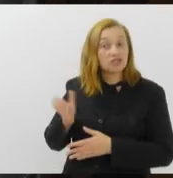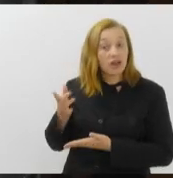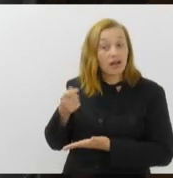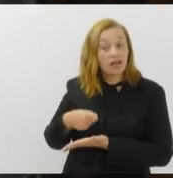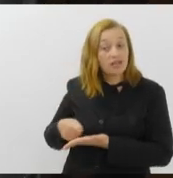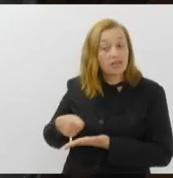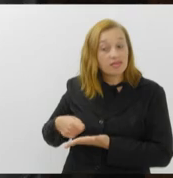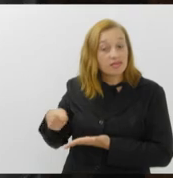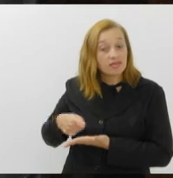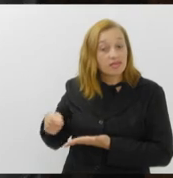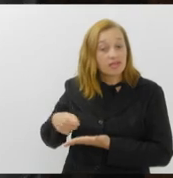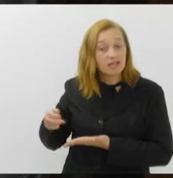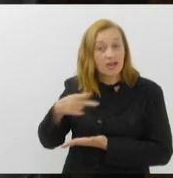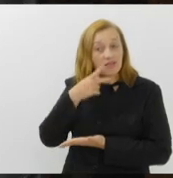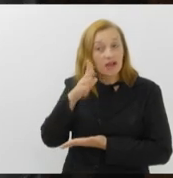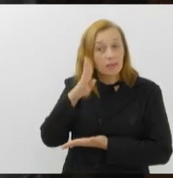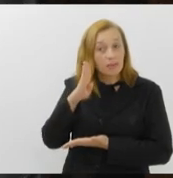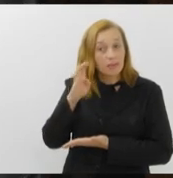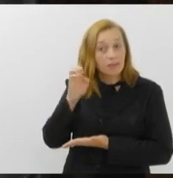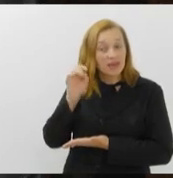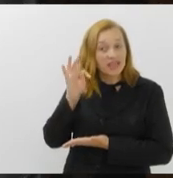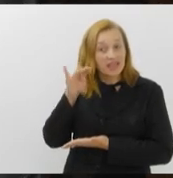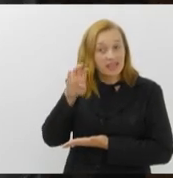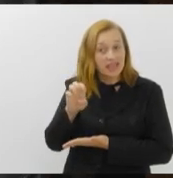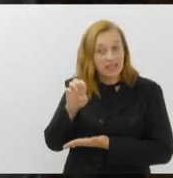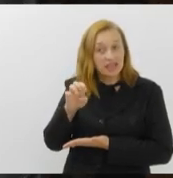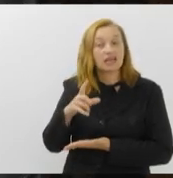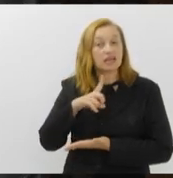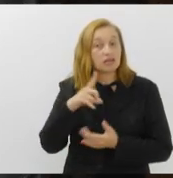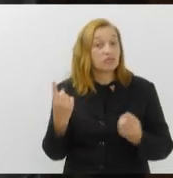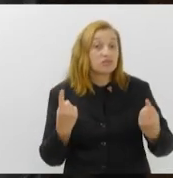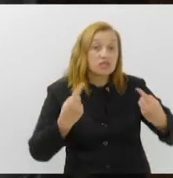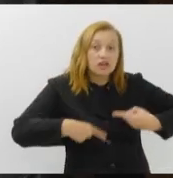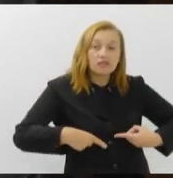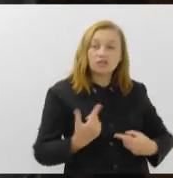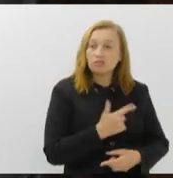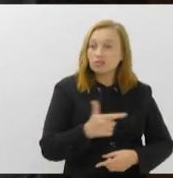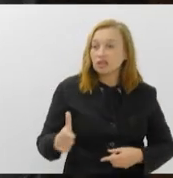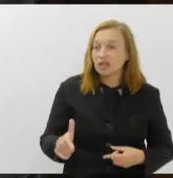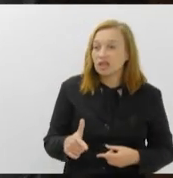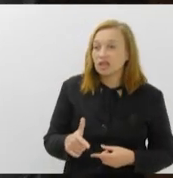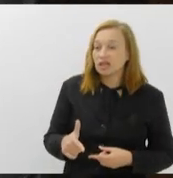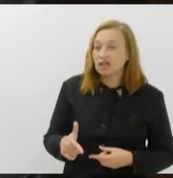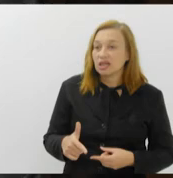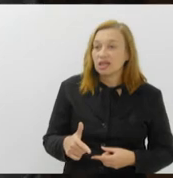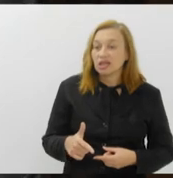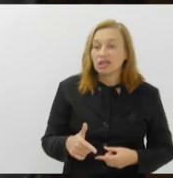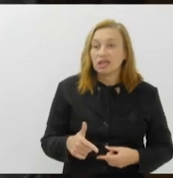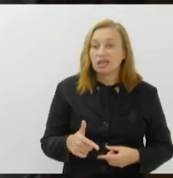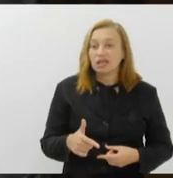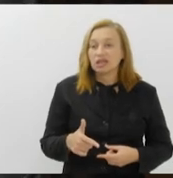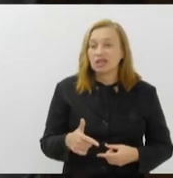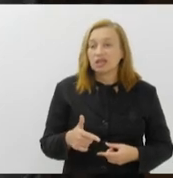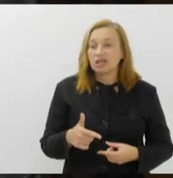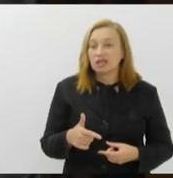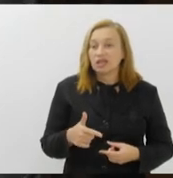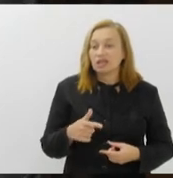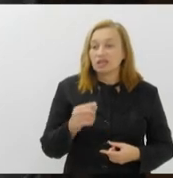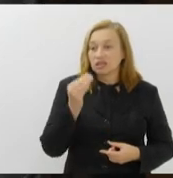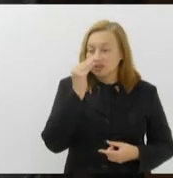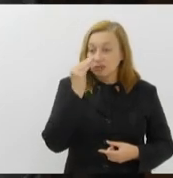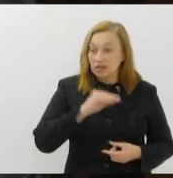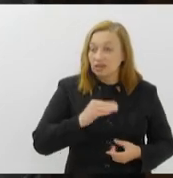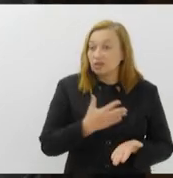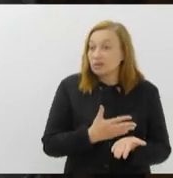da fala da Bernadette. Temos o desafio de não ter legado, estamos iniciando esse